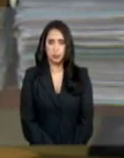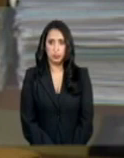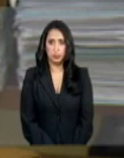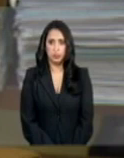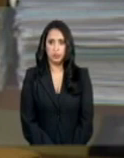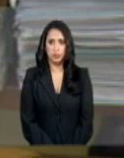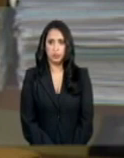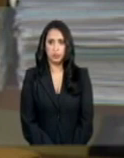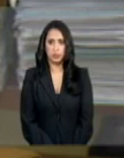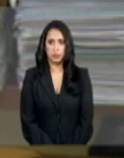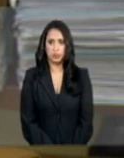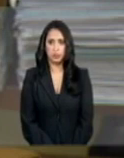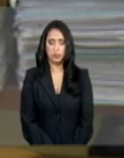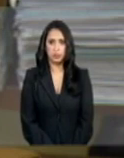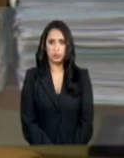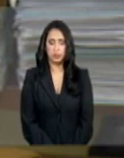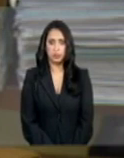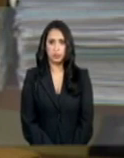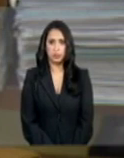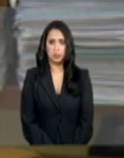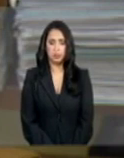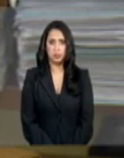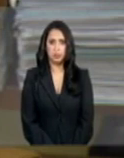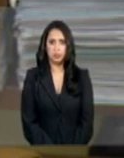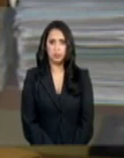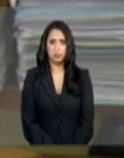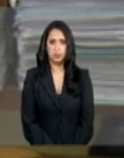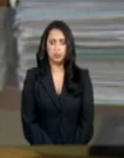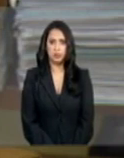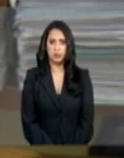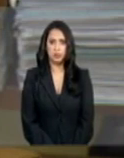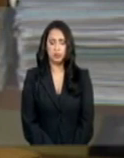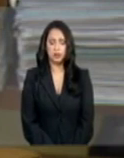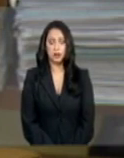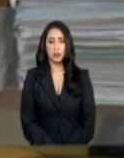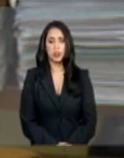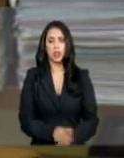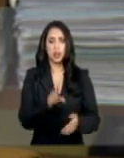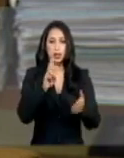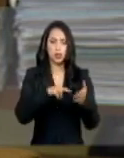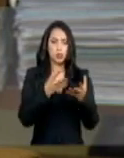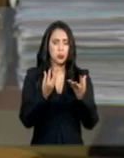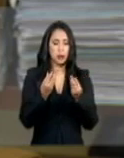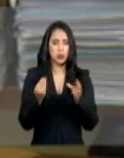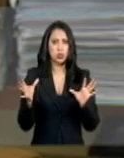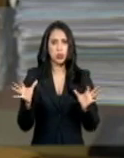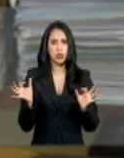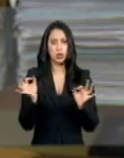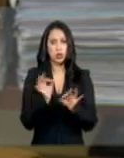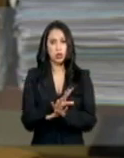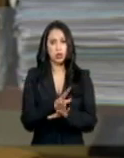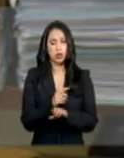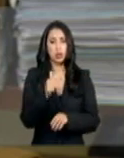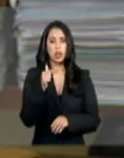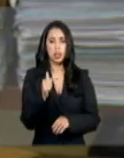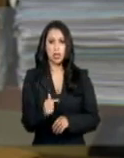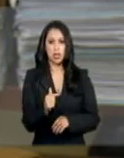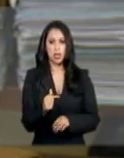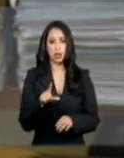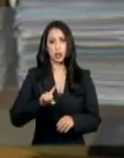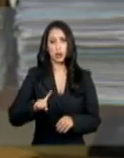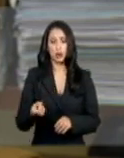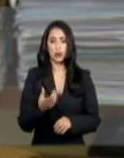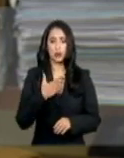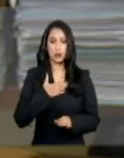faço muitos consensos a respeito concluiu no item sétimo e último do meu